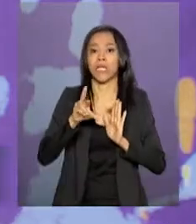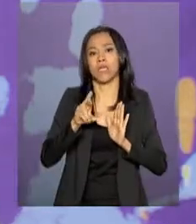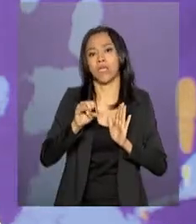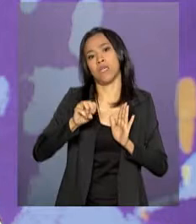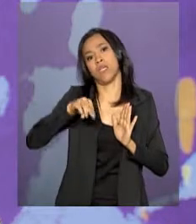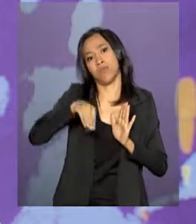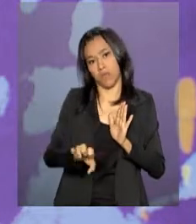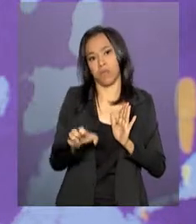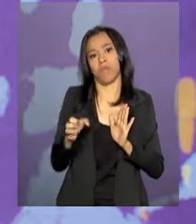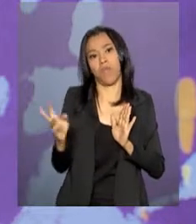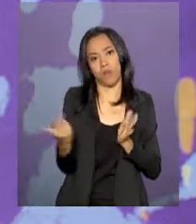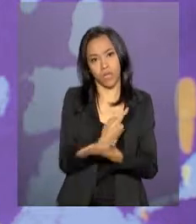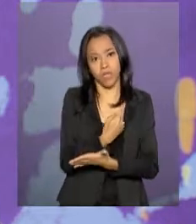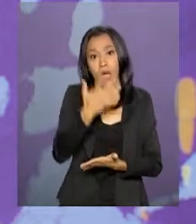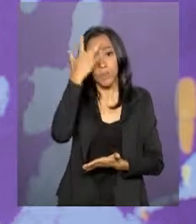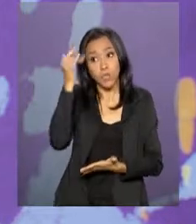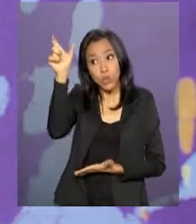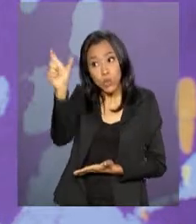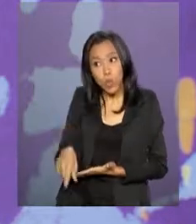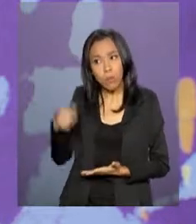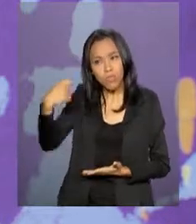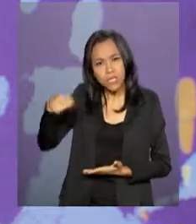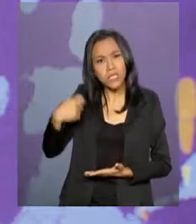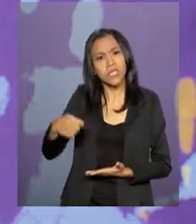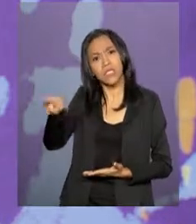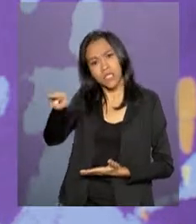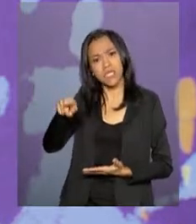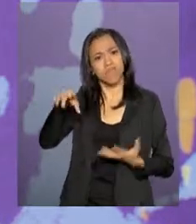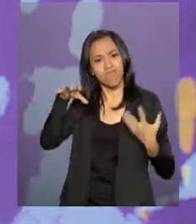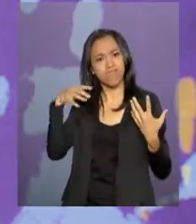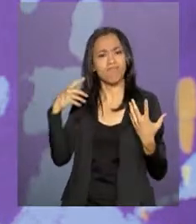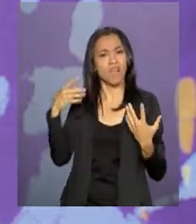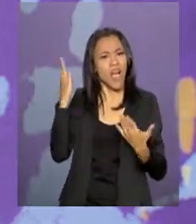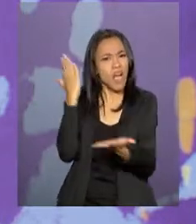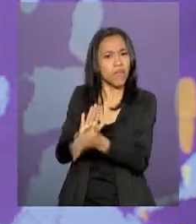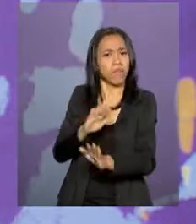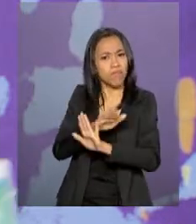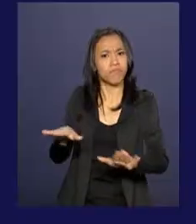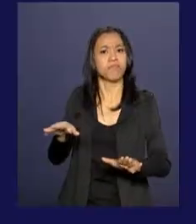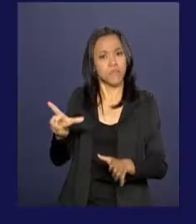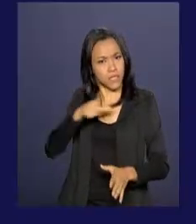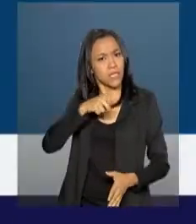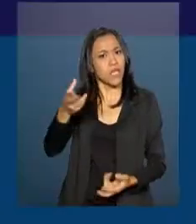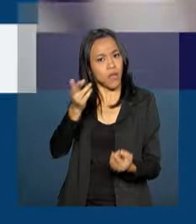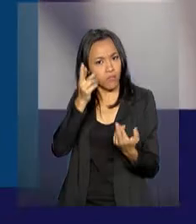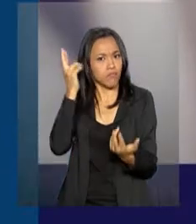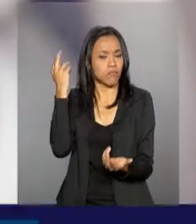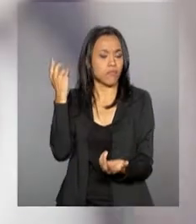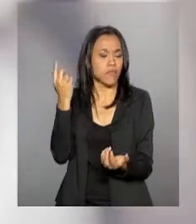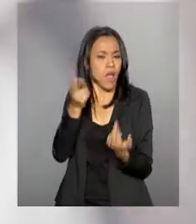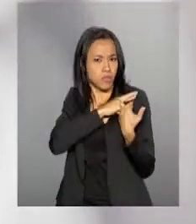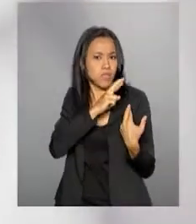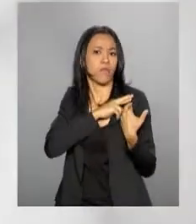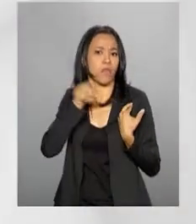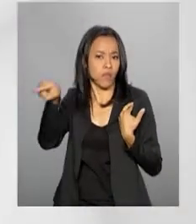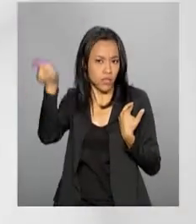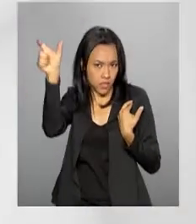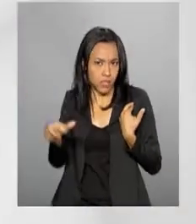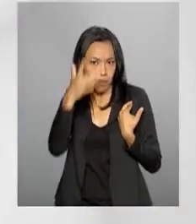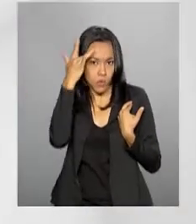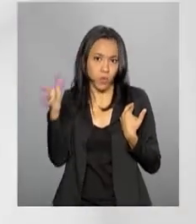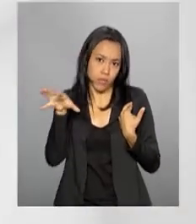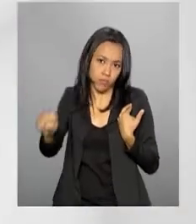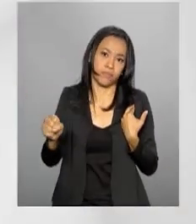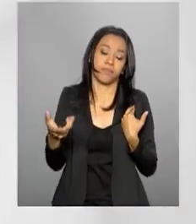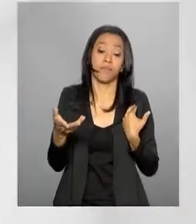o agressor precisa ser responsabilizado por essa violência que ele pratica. Para se ter uma ideia, em 2017